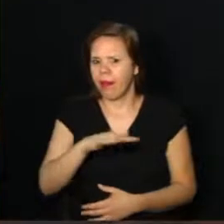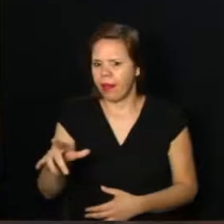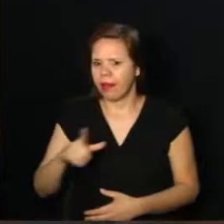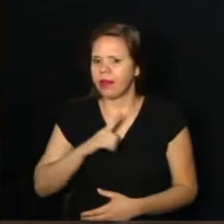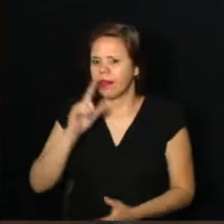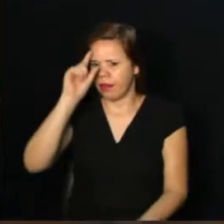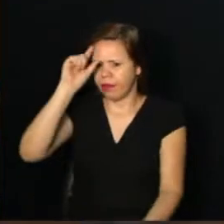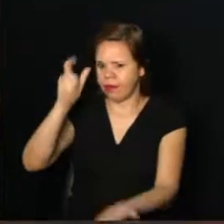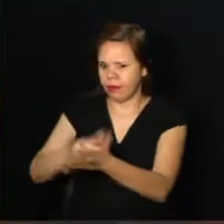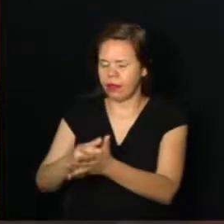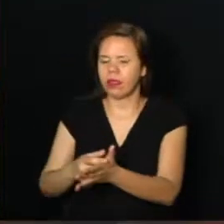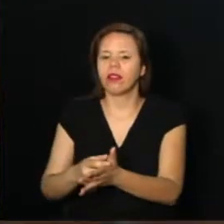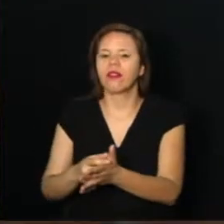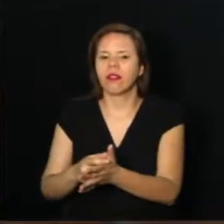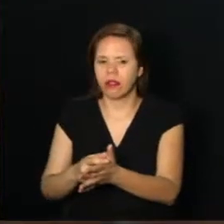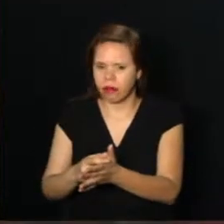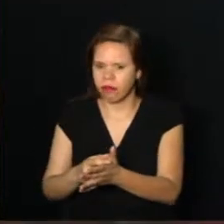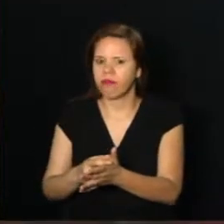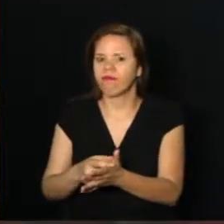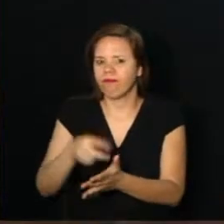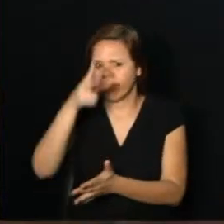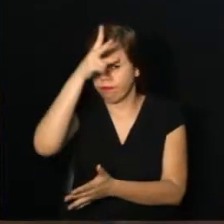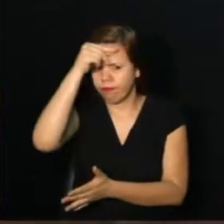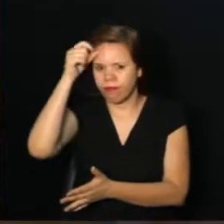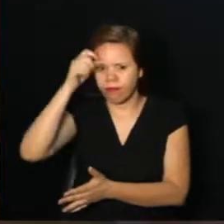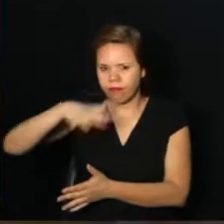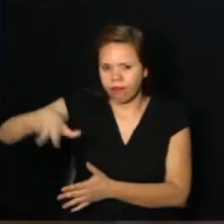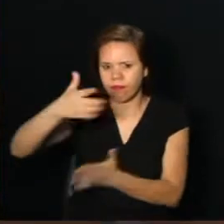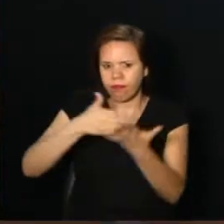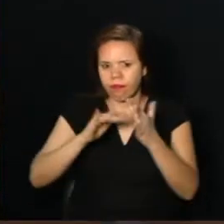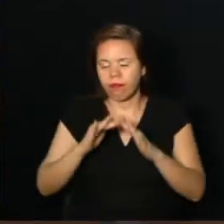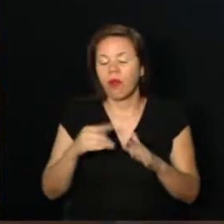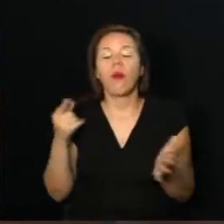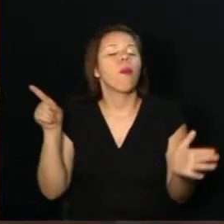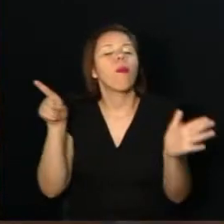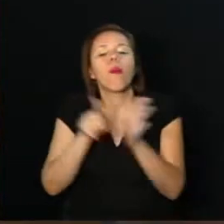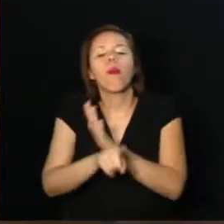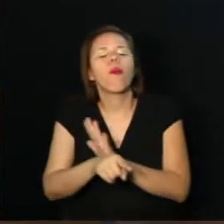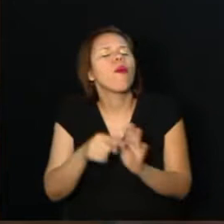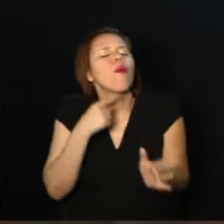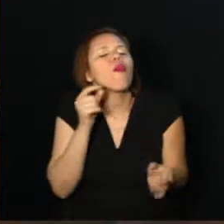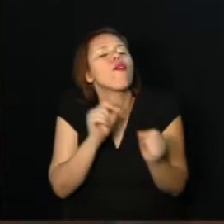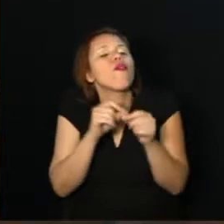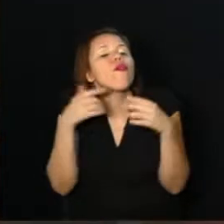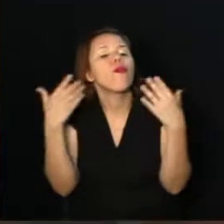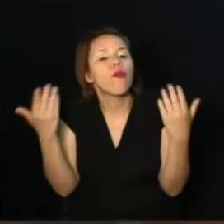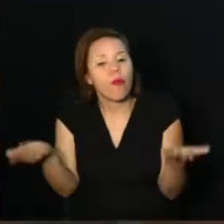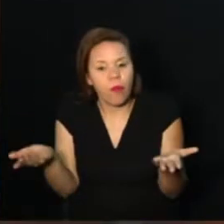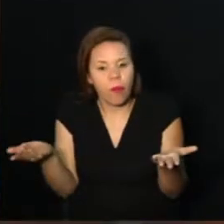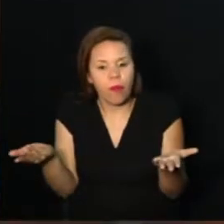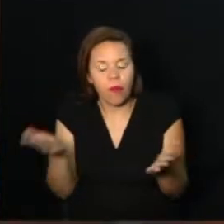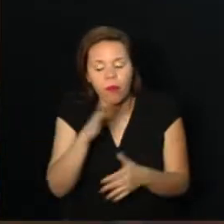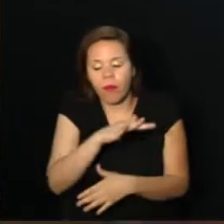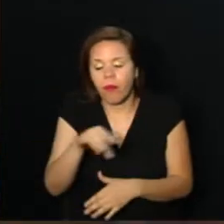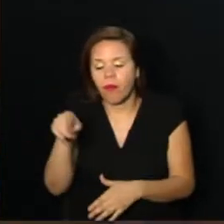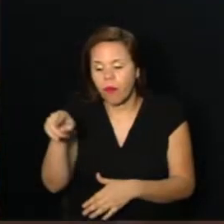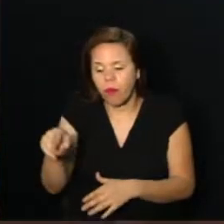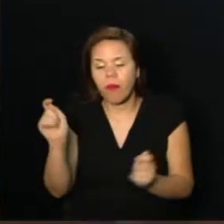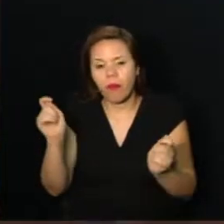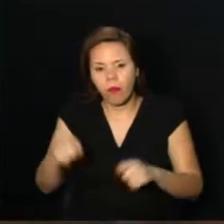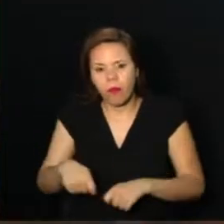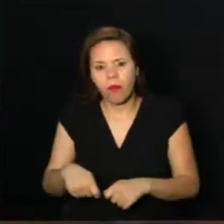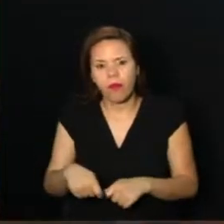no nosso ensino público. Então, a pergunta que eu faço é o seguinte, né? Será que essas crianças estão